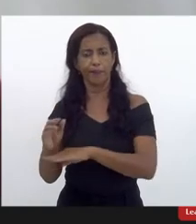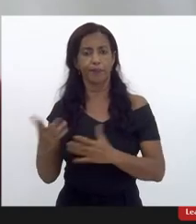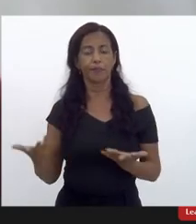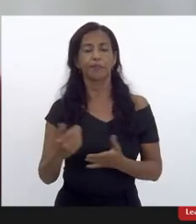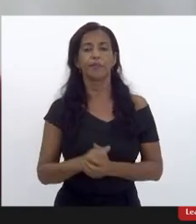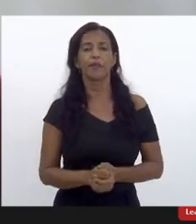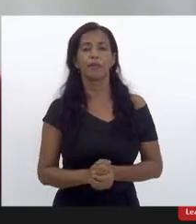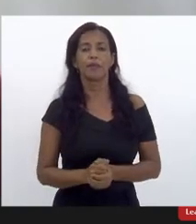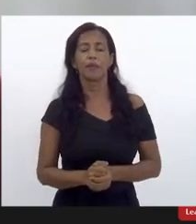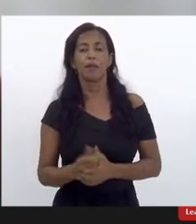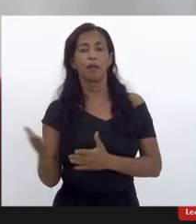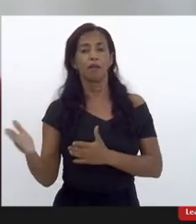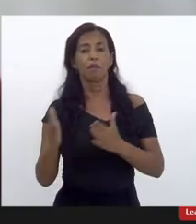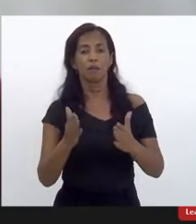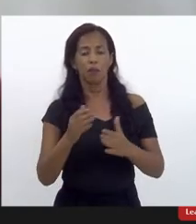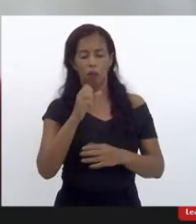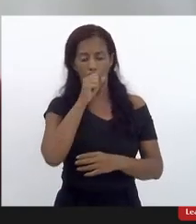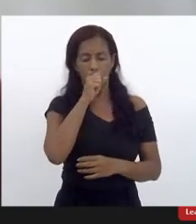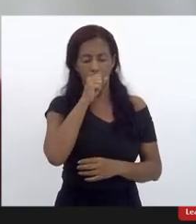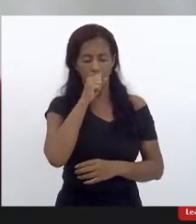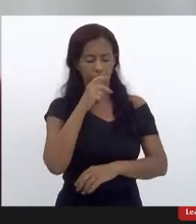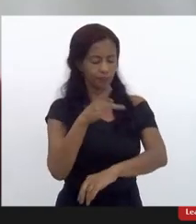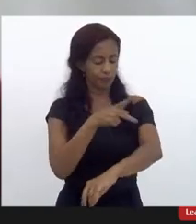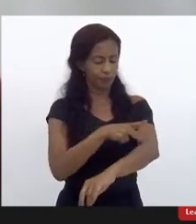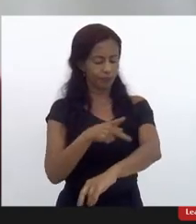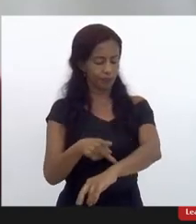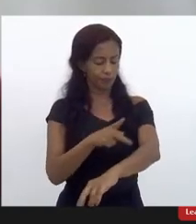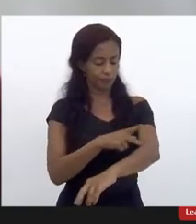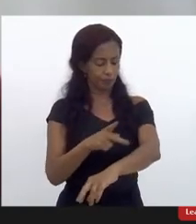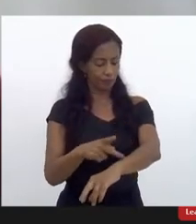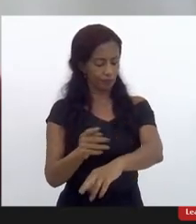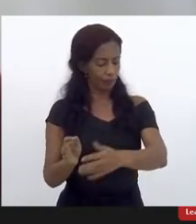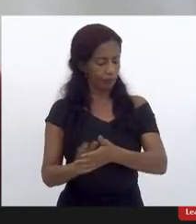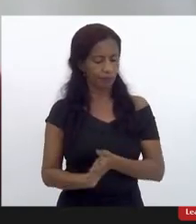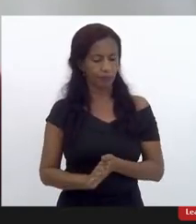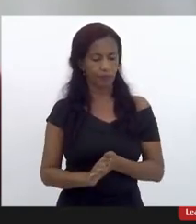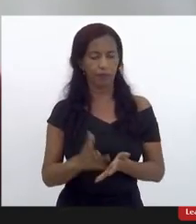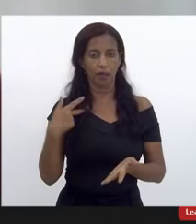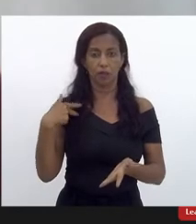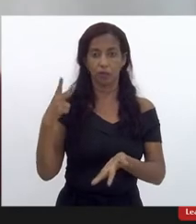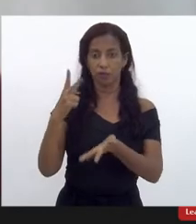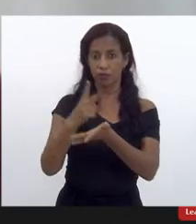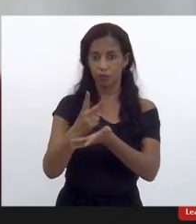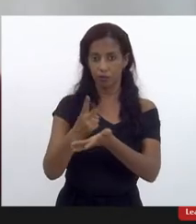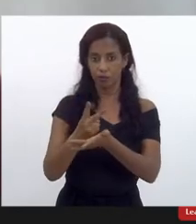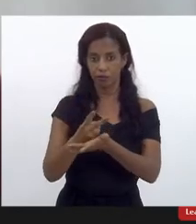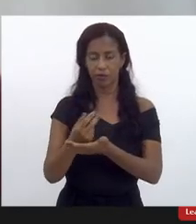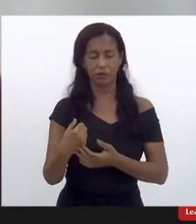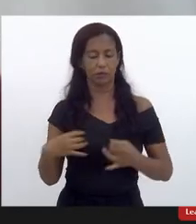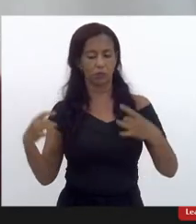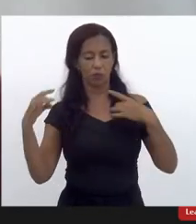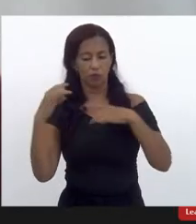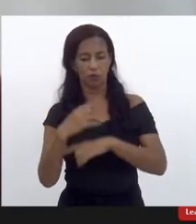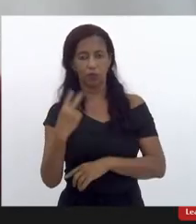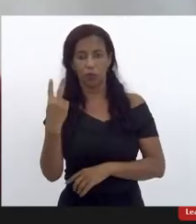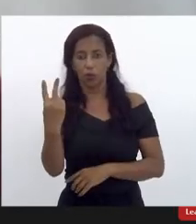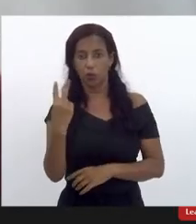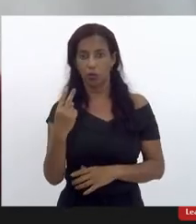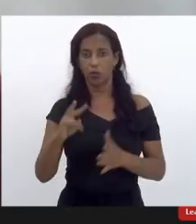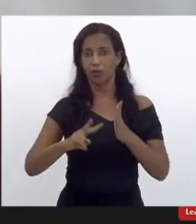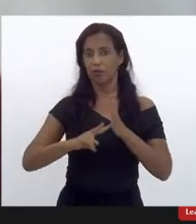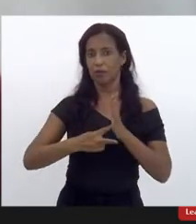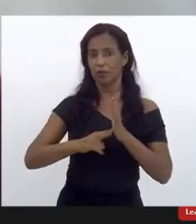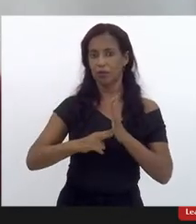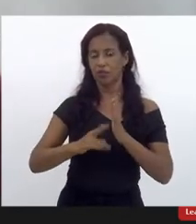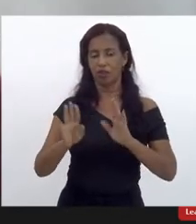dos pedagogos, que foi muito colocada aqui, muito bem colocada. Eu estou sempre à disposição, recebi todos os dois sindicatos,